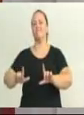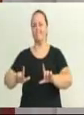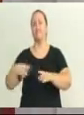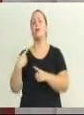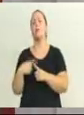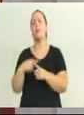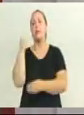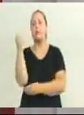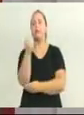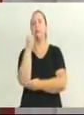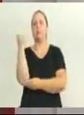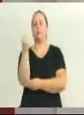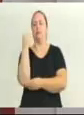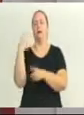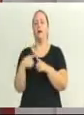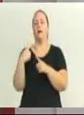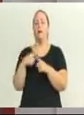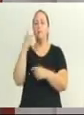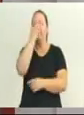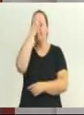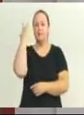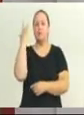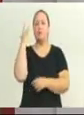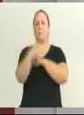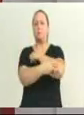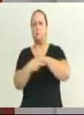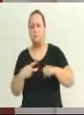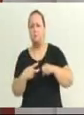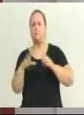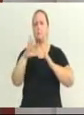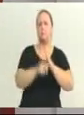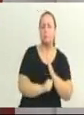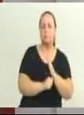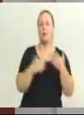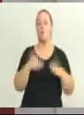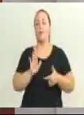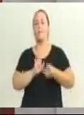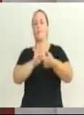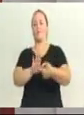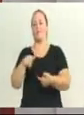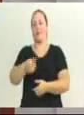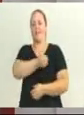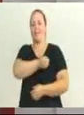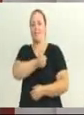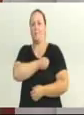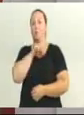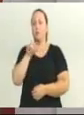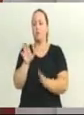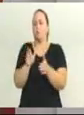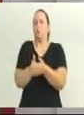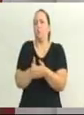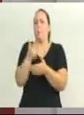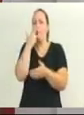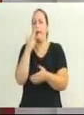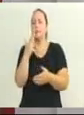assaltantes, por criminosos, por aqueles que querem e não querem ser identificados. Então o cidadão, quando tá escondendo a placa, alguma coisa ele tá fazendo de errado.